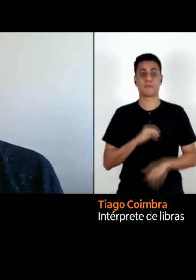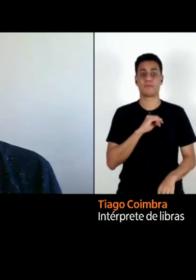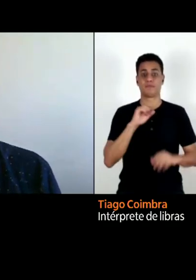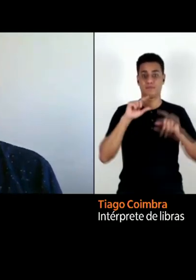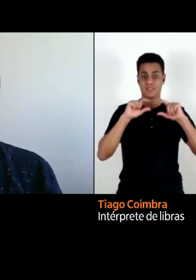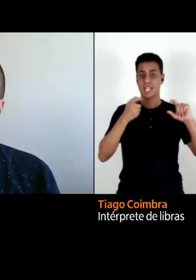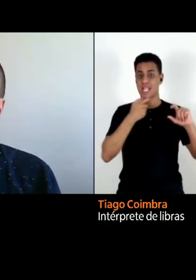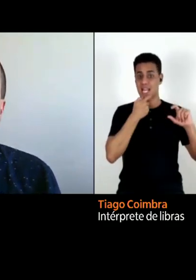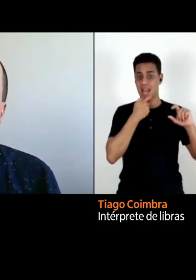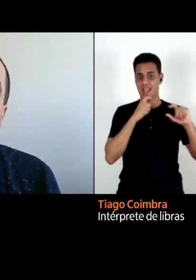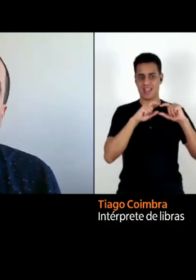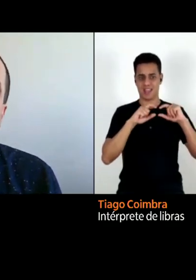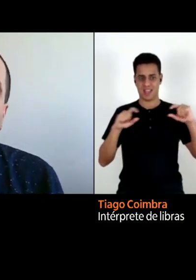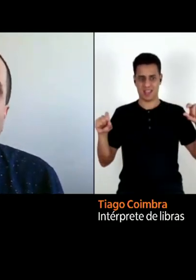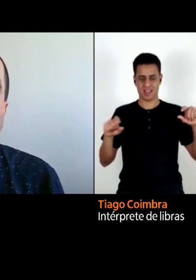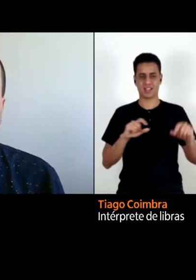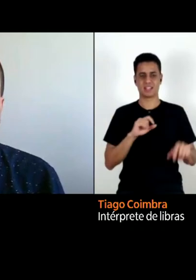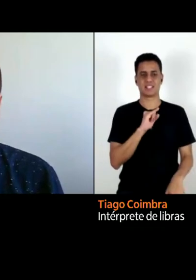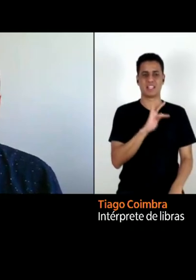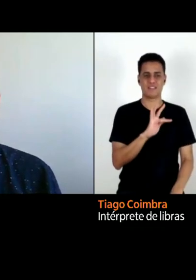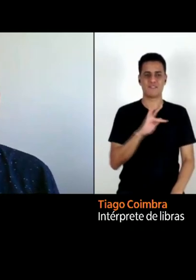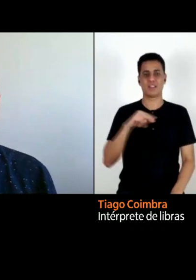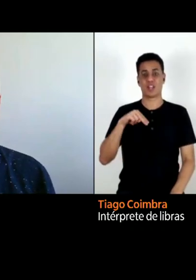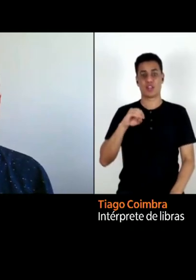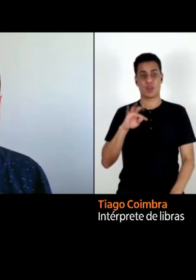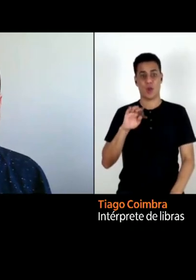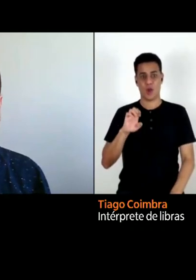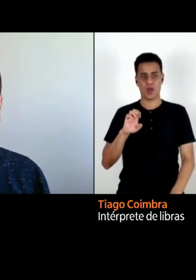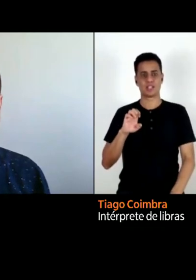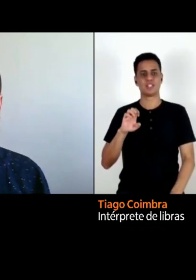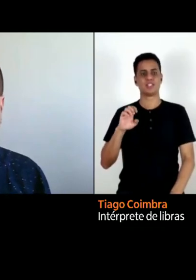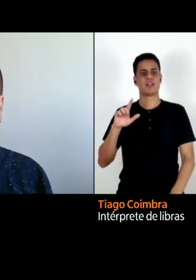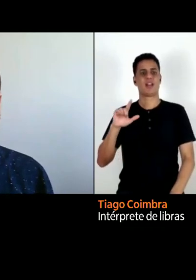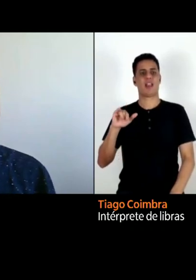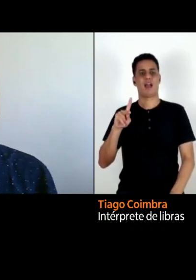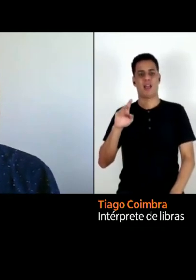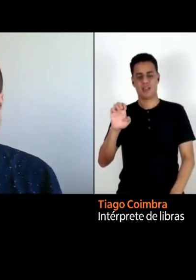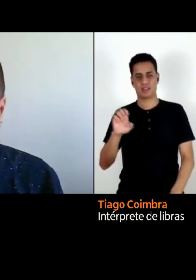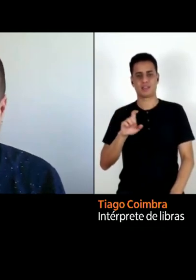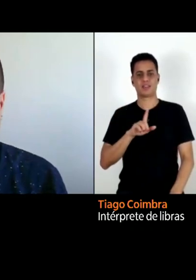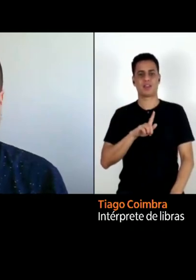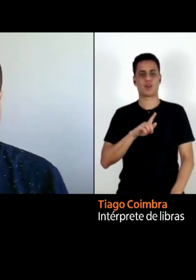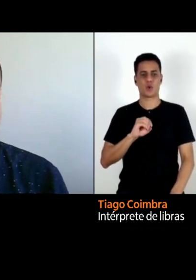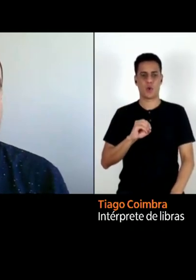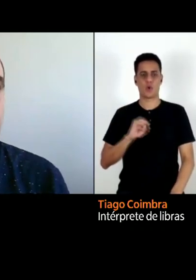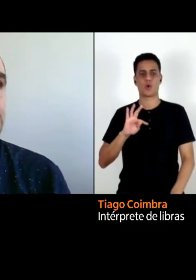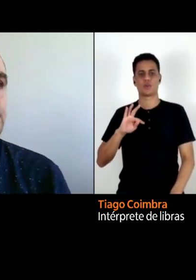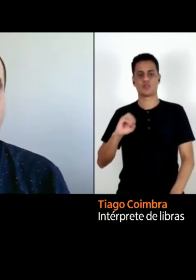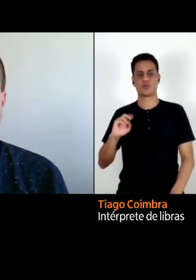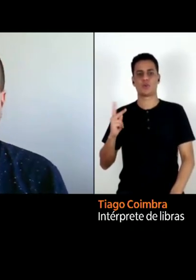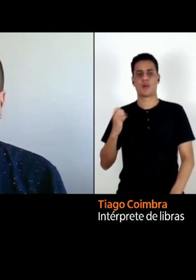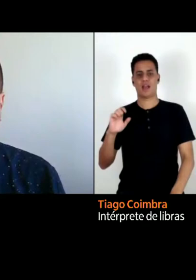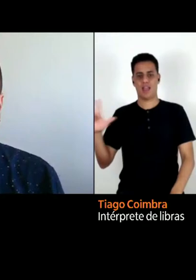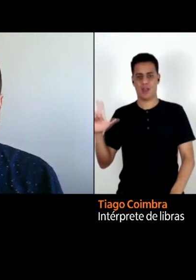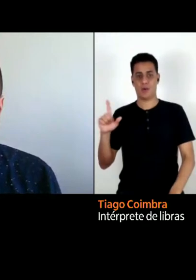hell". Este material de Lobato foi objeto de meu filme Por Viroscópio.